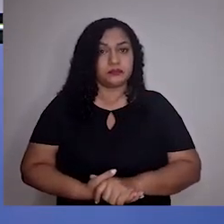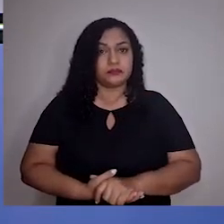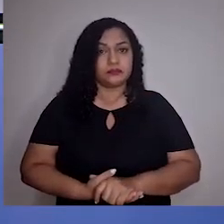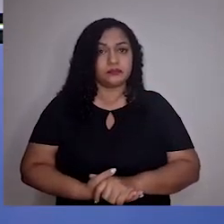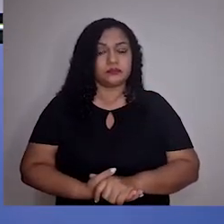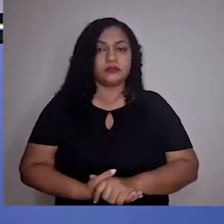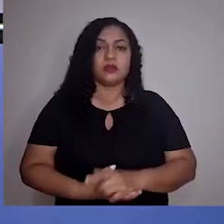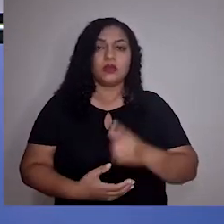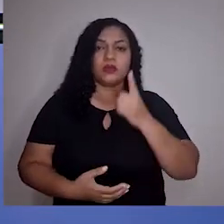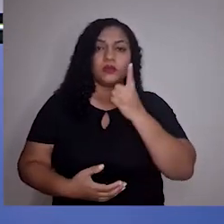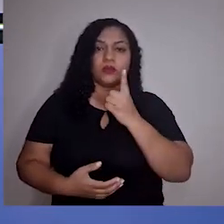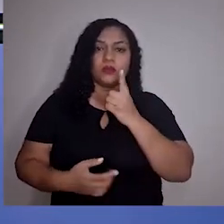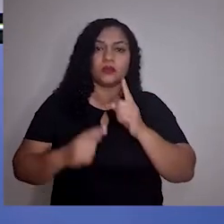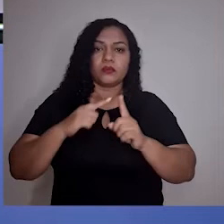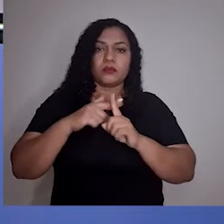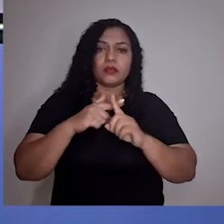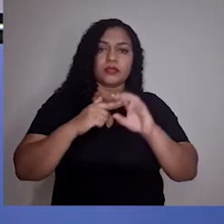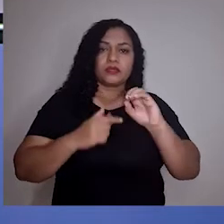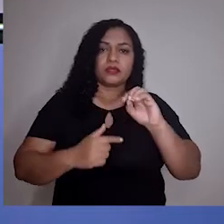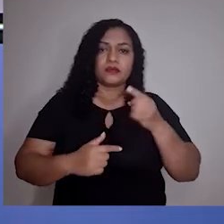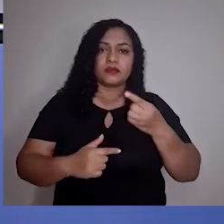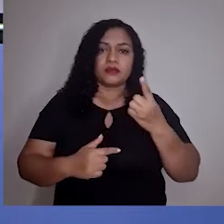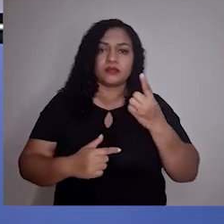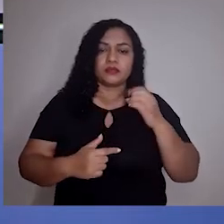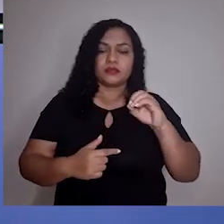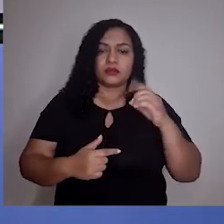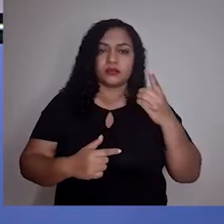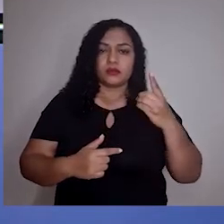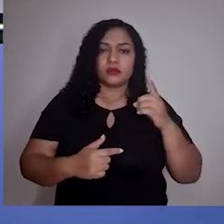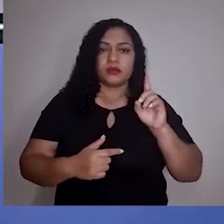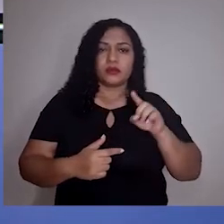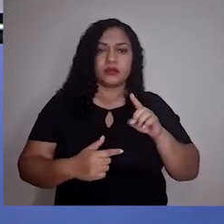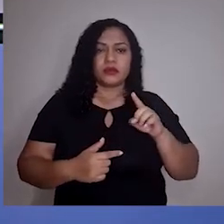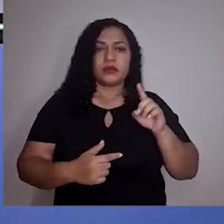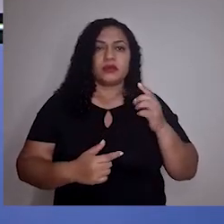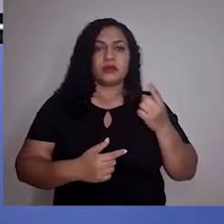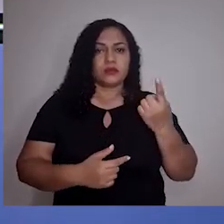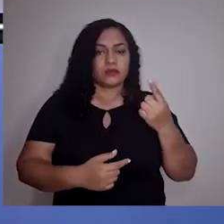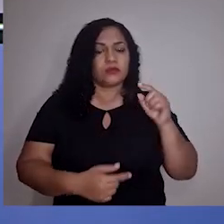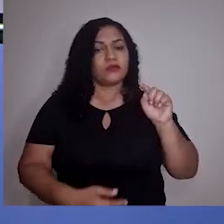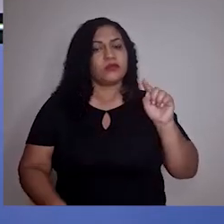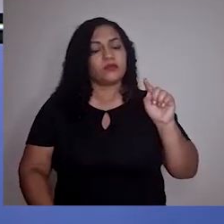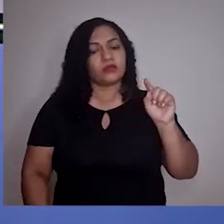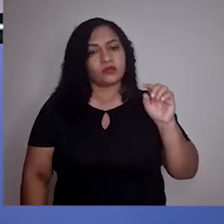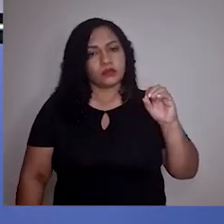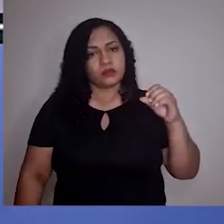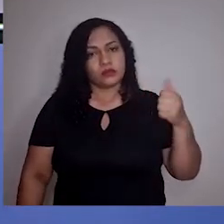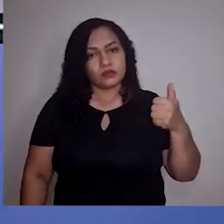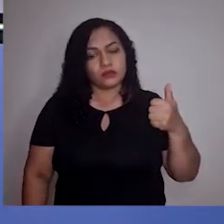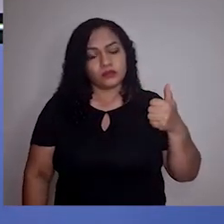Gente, 1 mais 0,01 é 1,01.